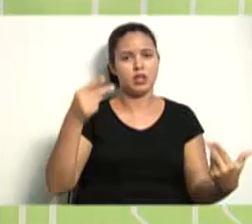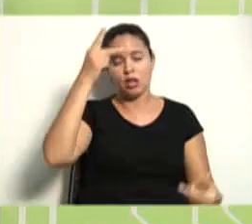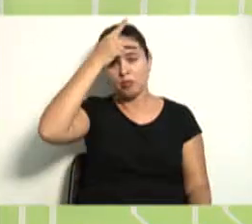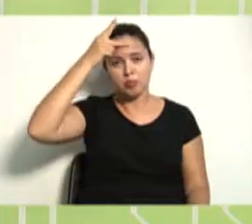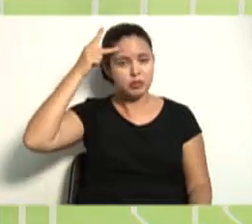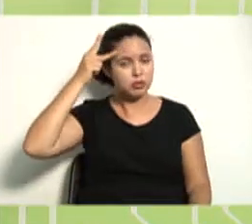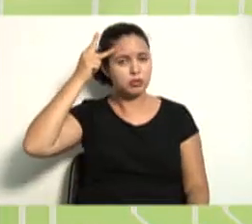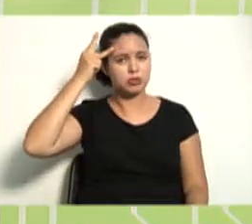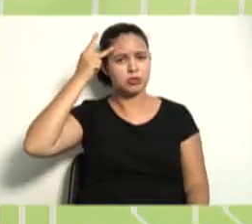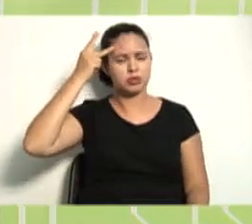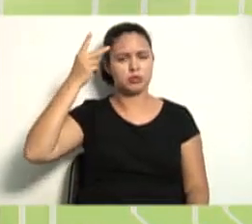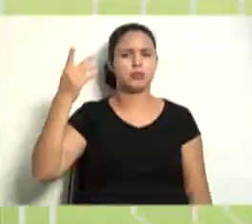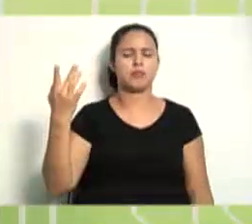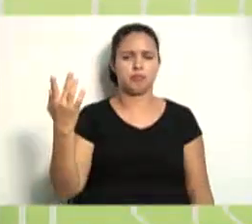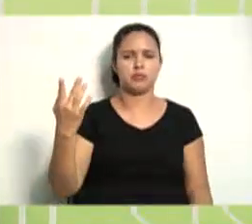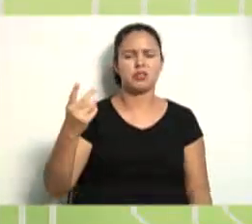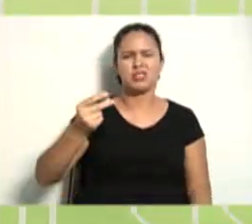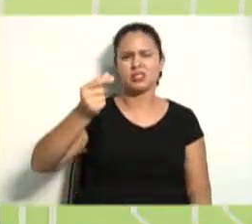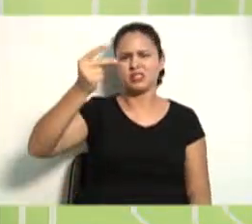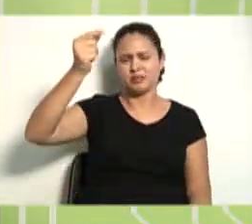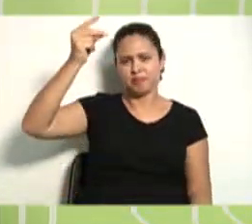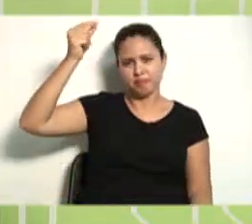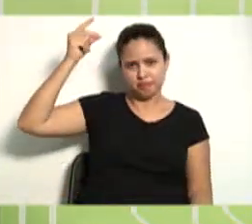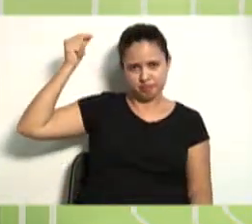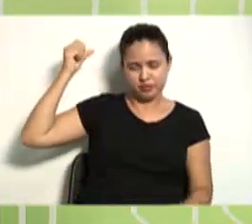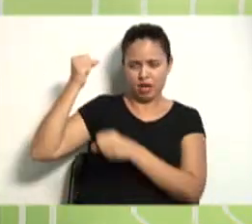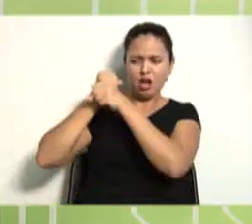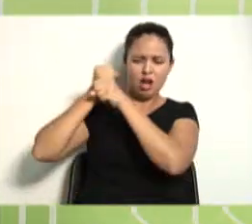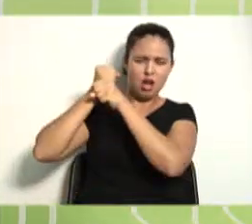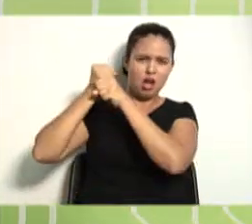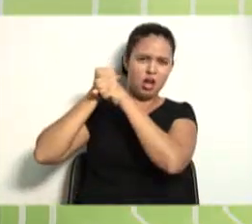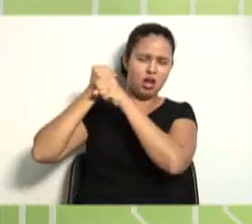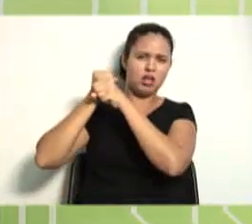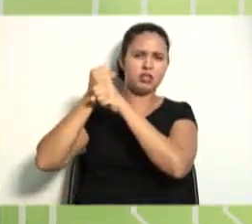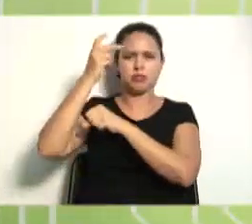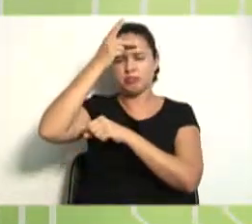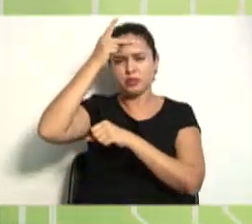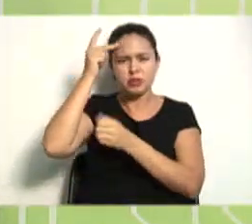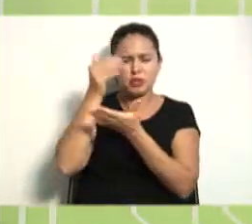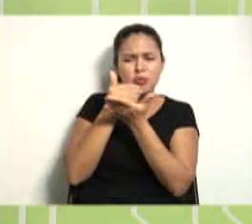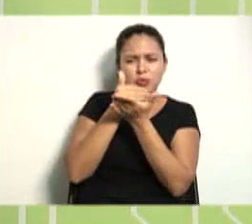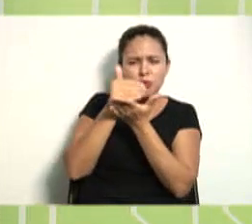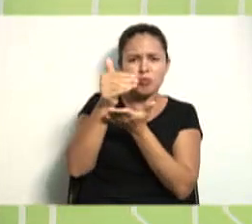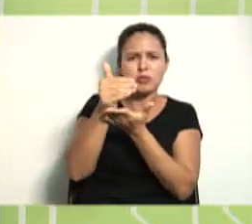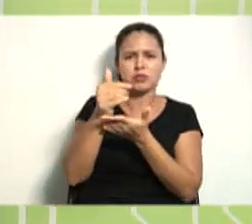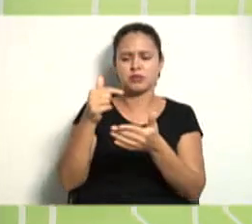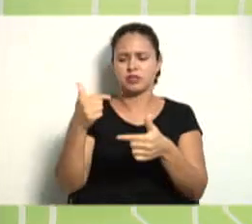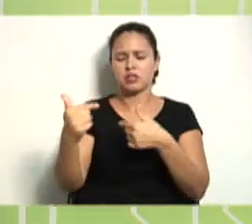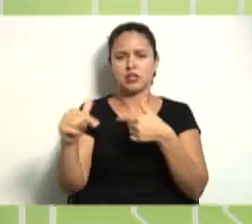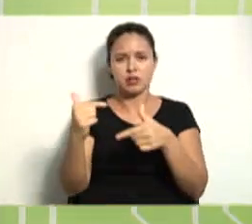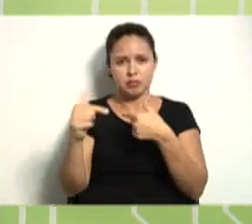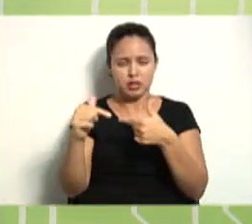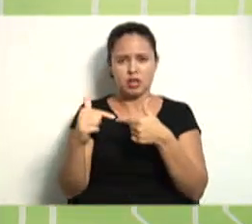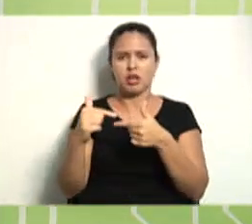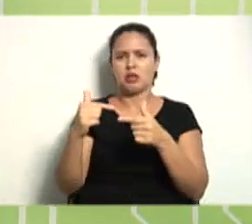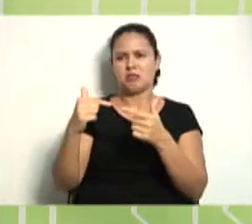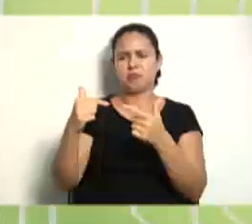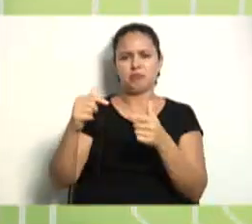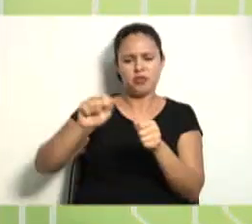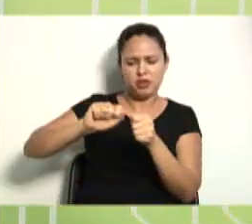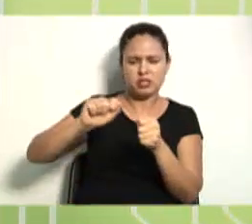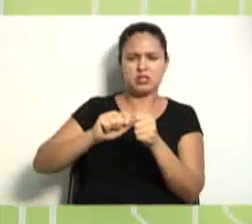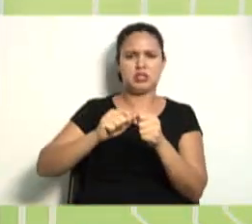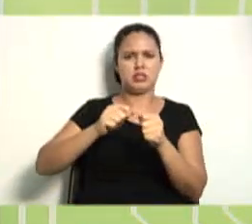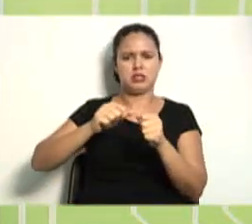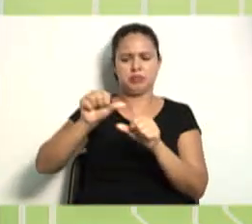Então, lá na Idade da Pedra, quando a gente estava construindo um martelinho de pedra, ali a gente estava realizando trabalho.